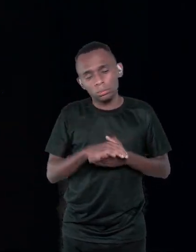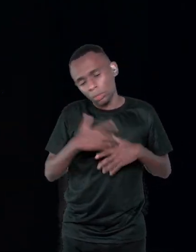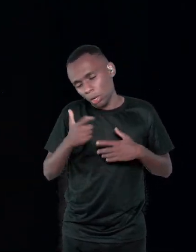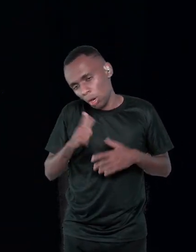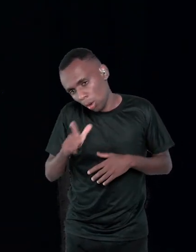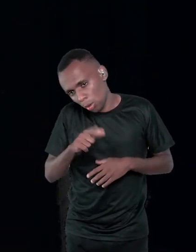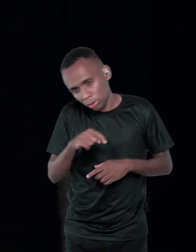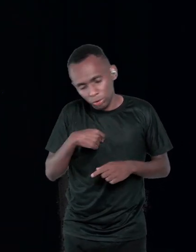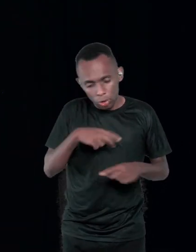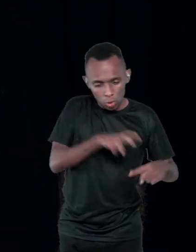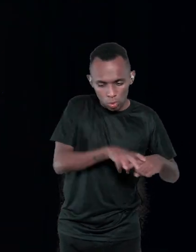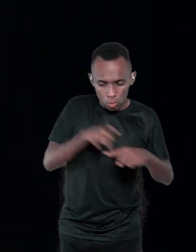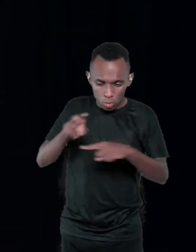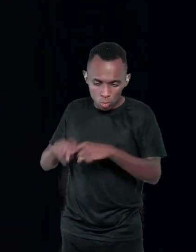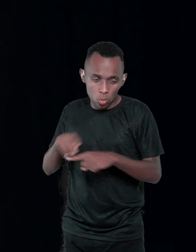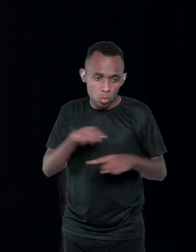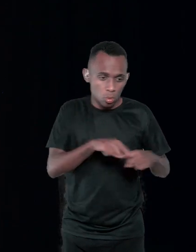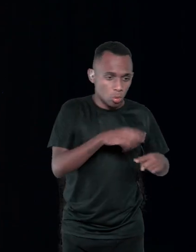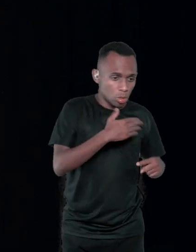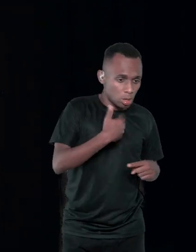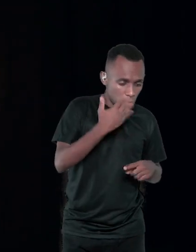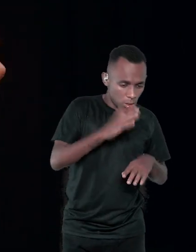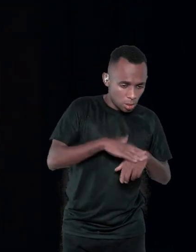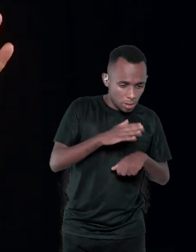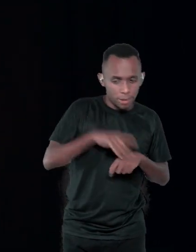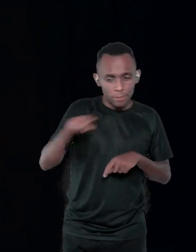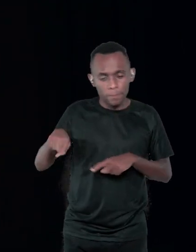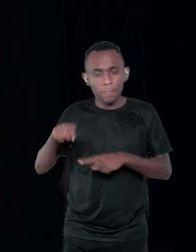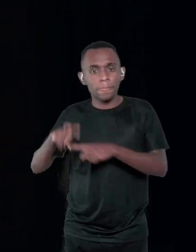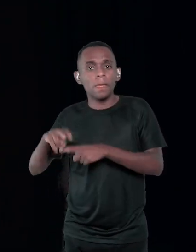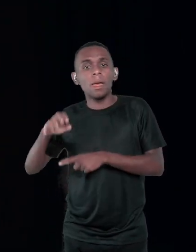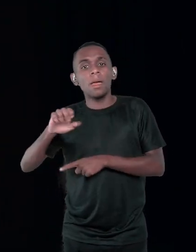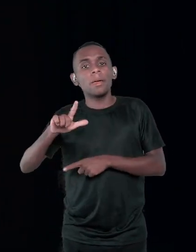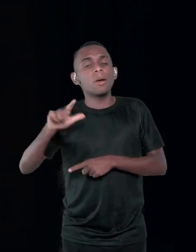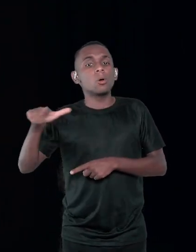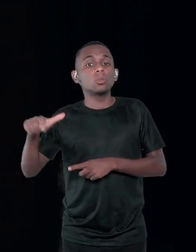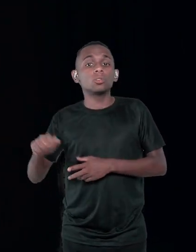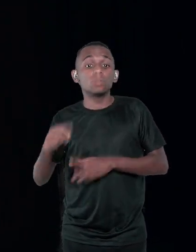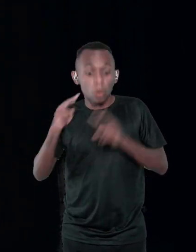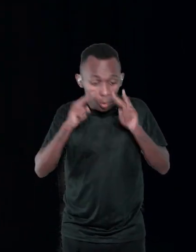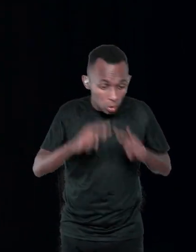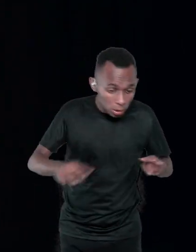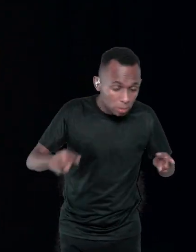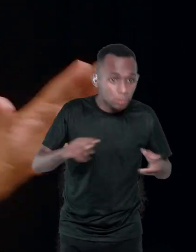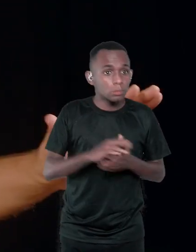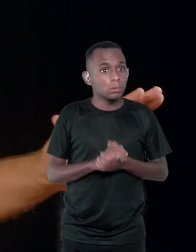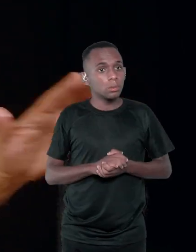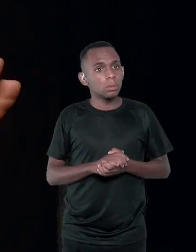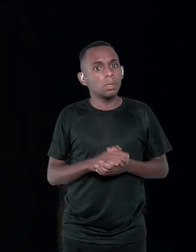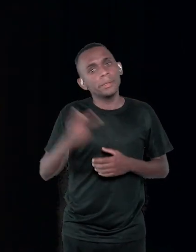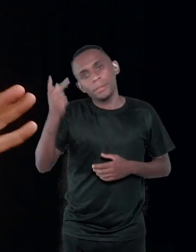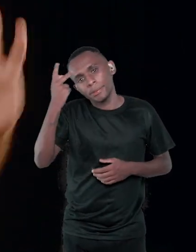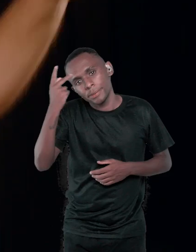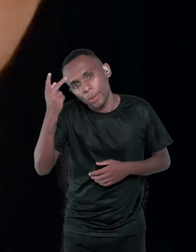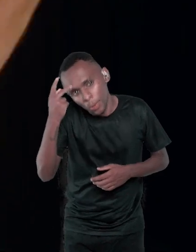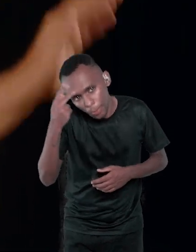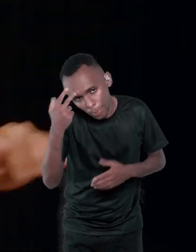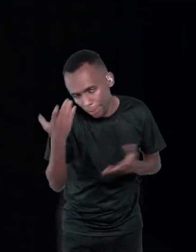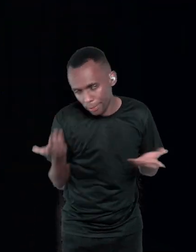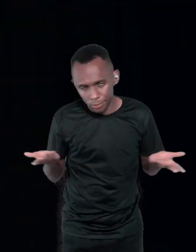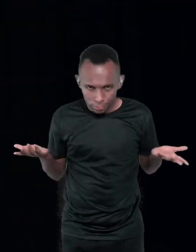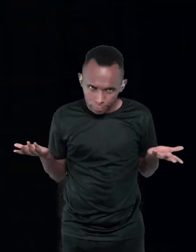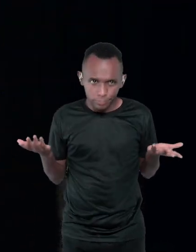a Elsa. Né? Eu estava ali de coadjuvante, olhando ela. E aí aquela tempestade São Paulo, né? Como